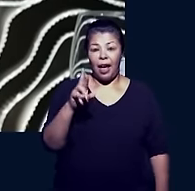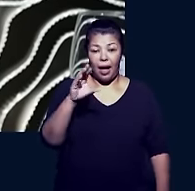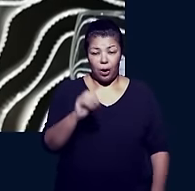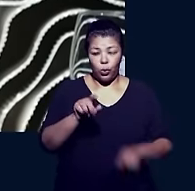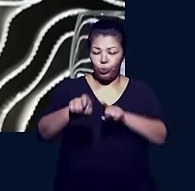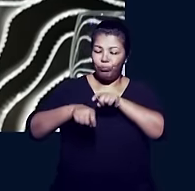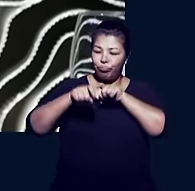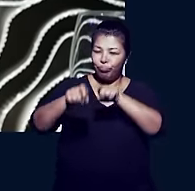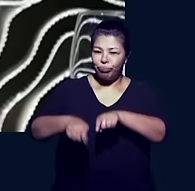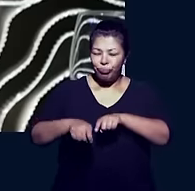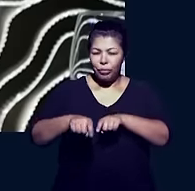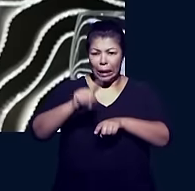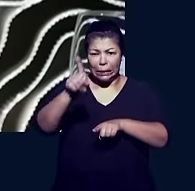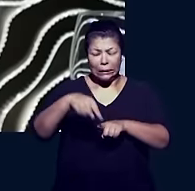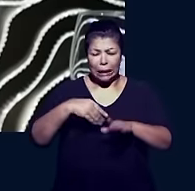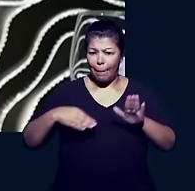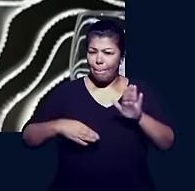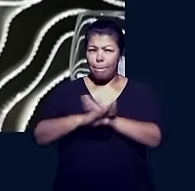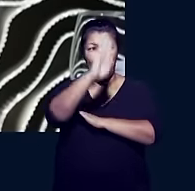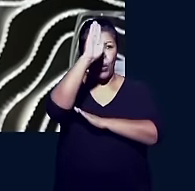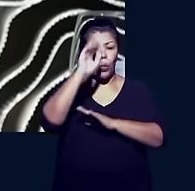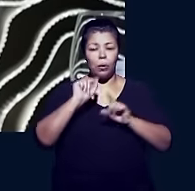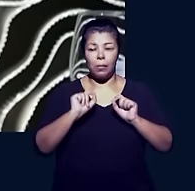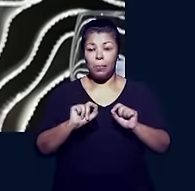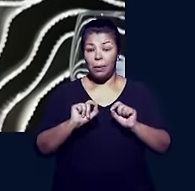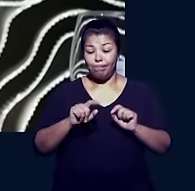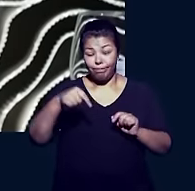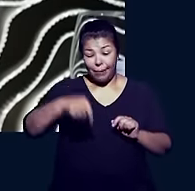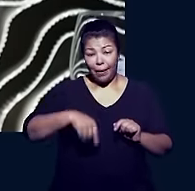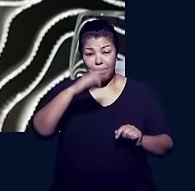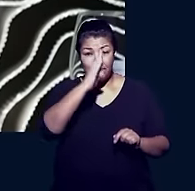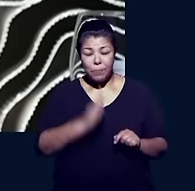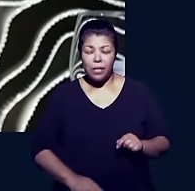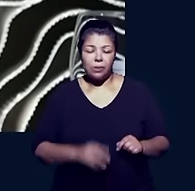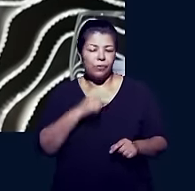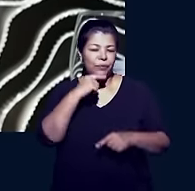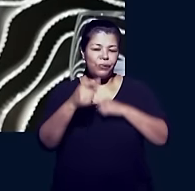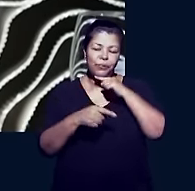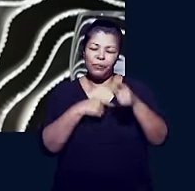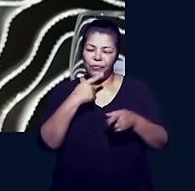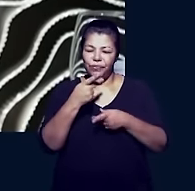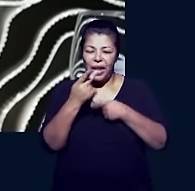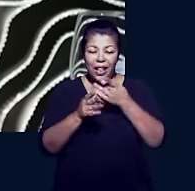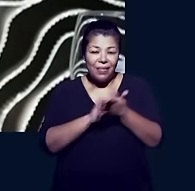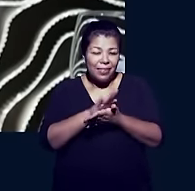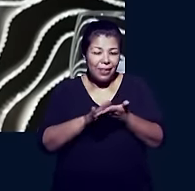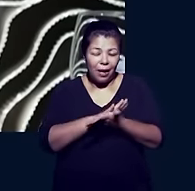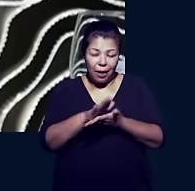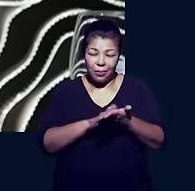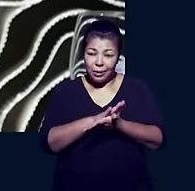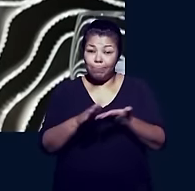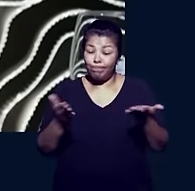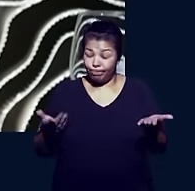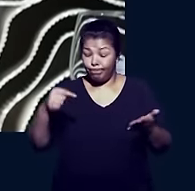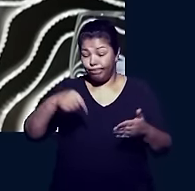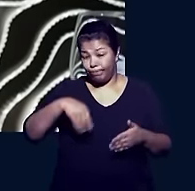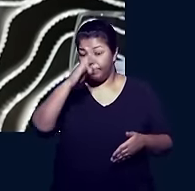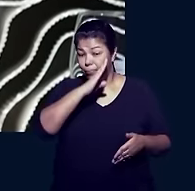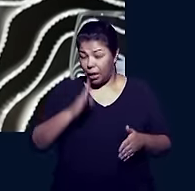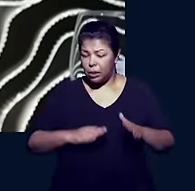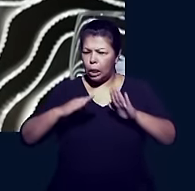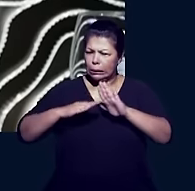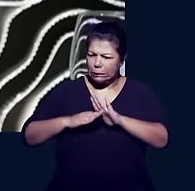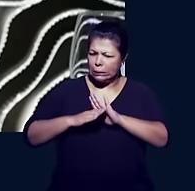porrada e ninguém fala muito sobre isso né o Brasil cresceu nos últimos 20 anos 6% ao ano os próximos